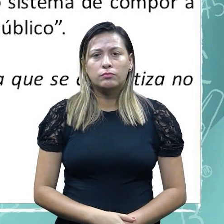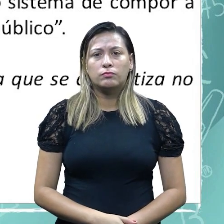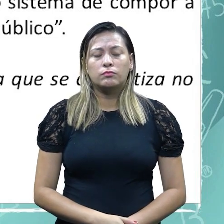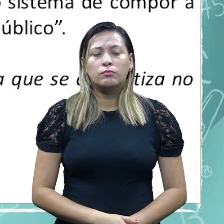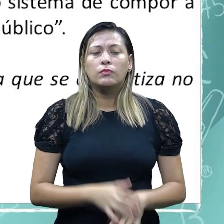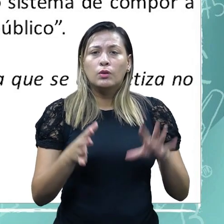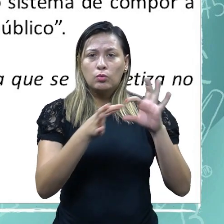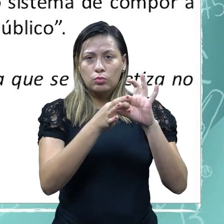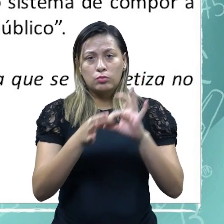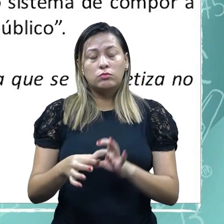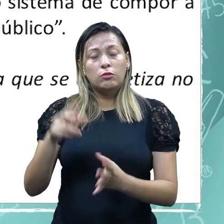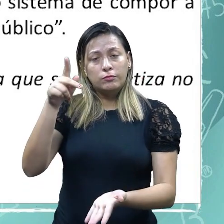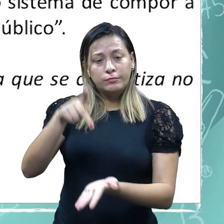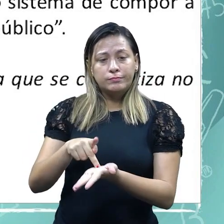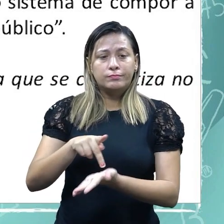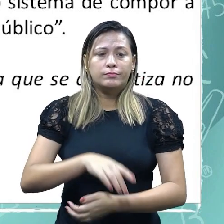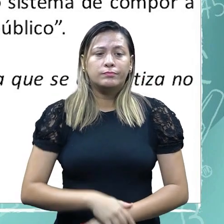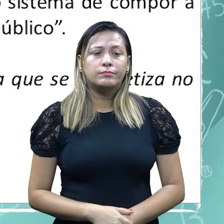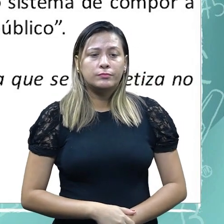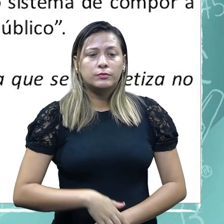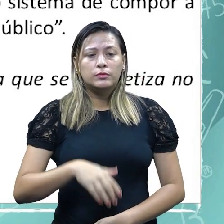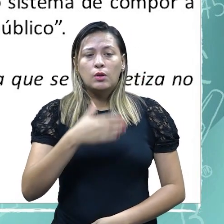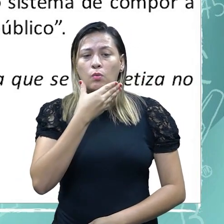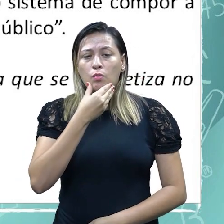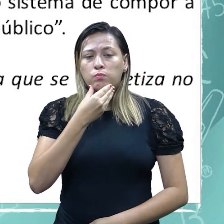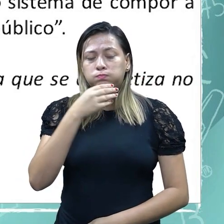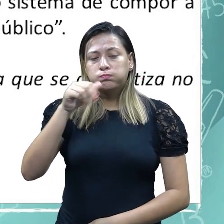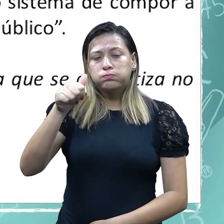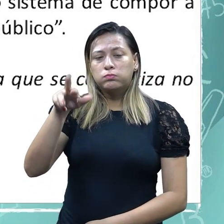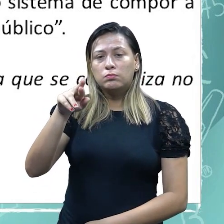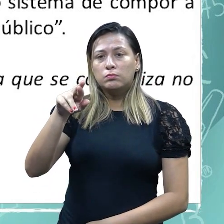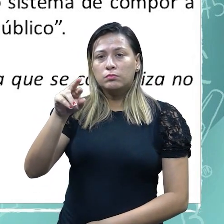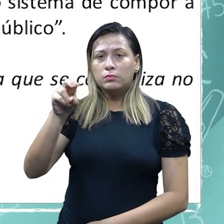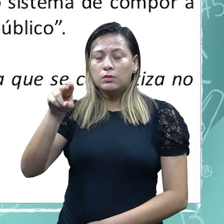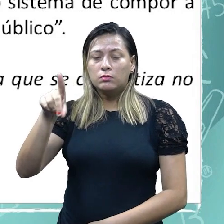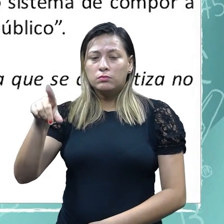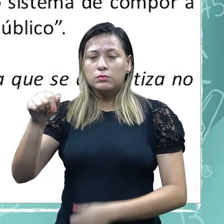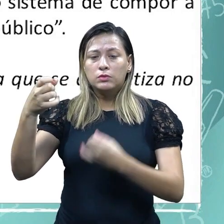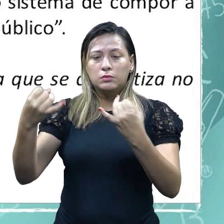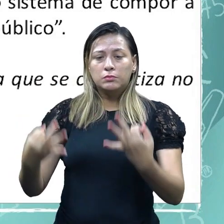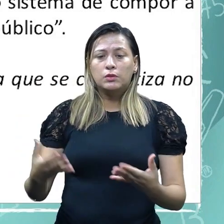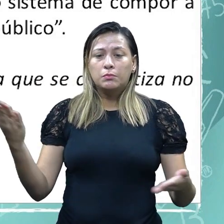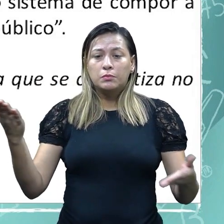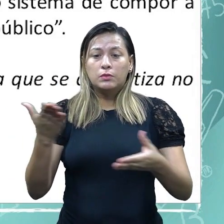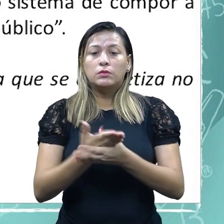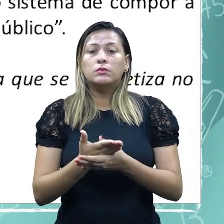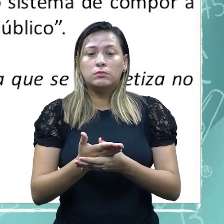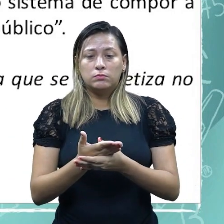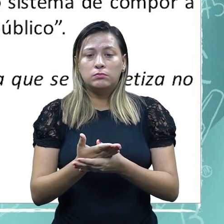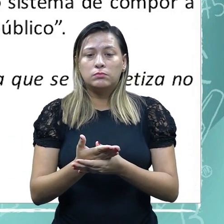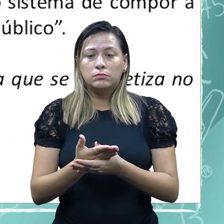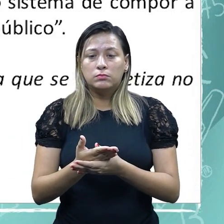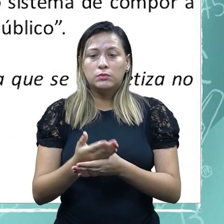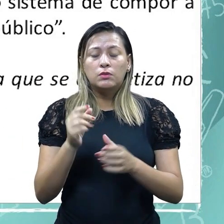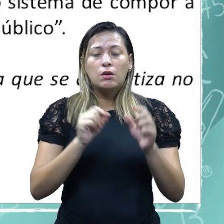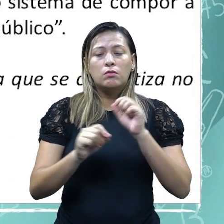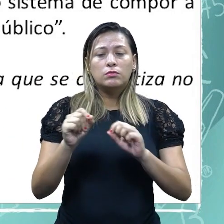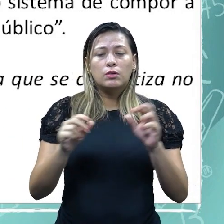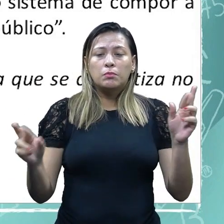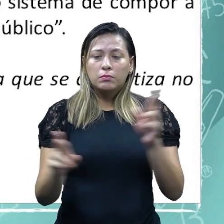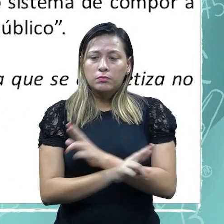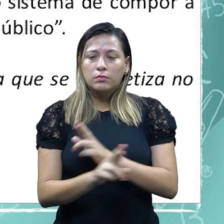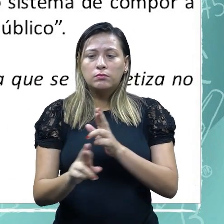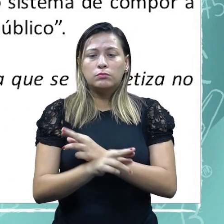bom? Então, Arruda Alvim, ele vai te dizer o seguinte: processo, na verdade, se constitui como uma relação